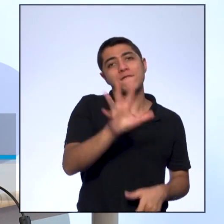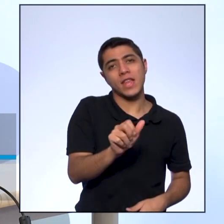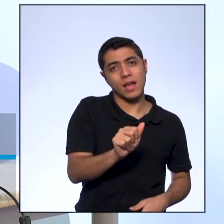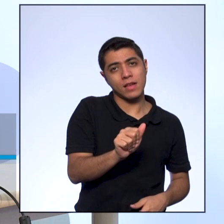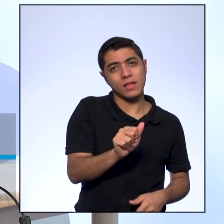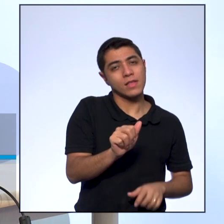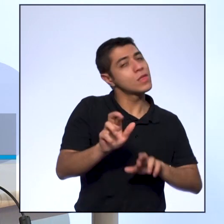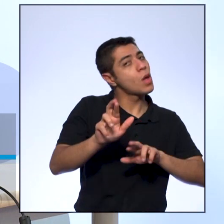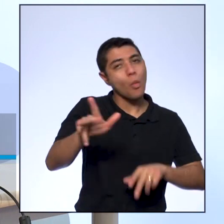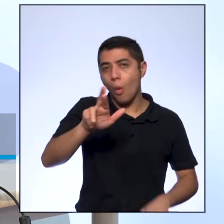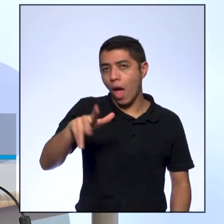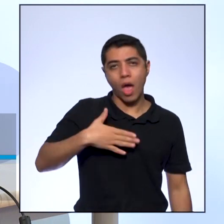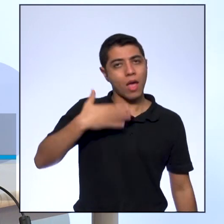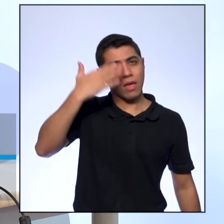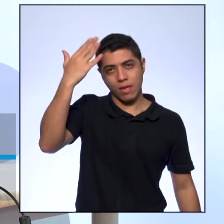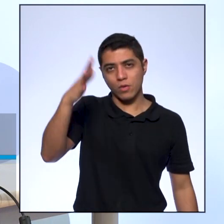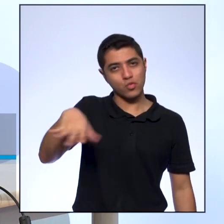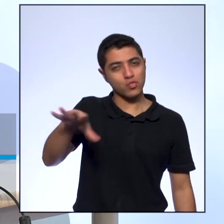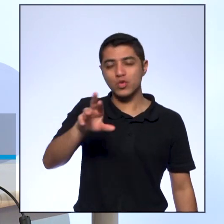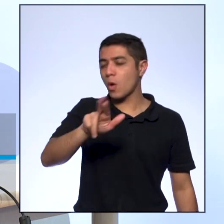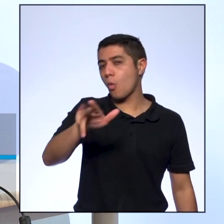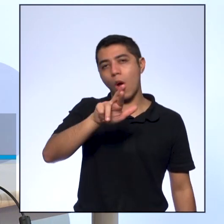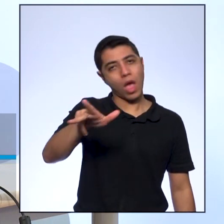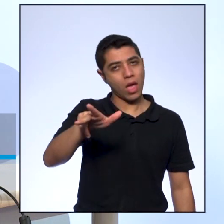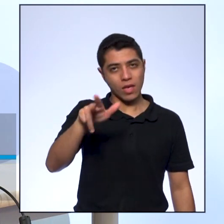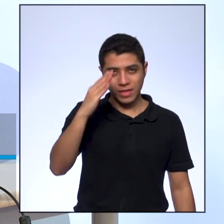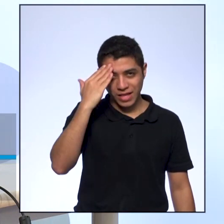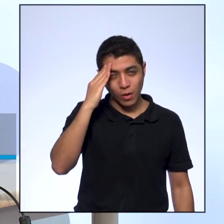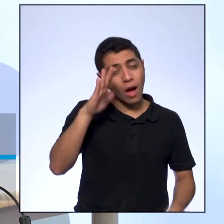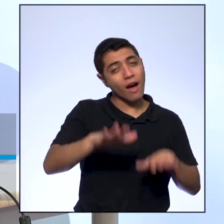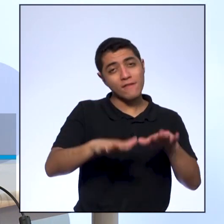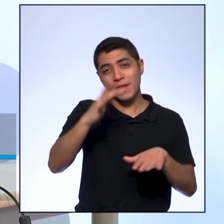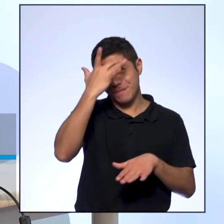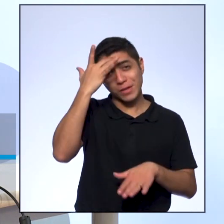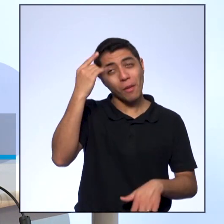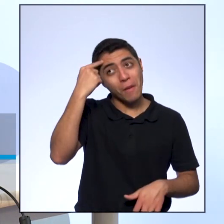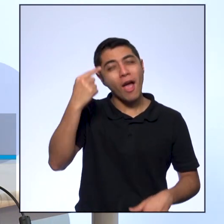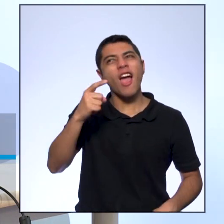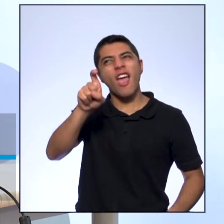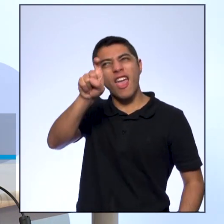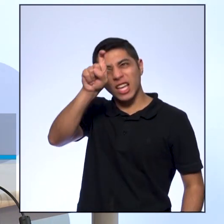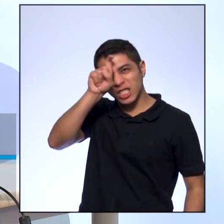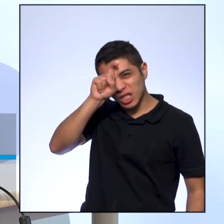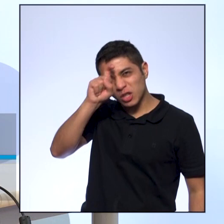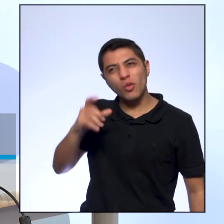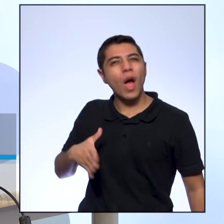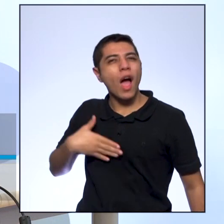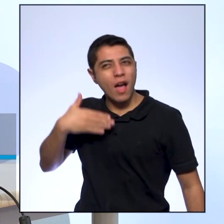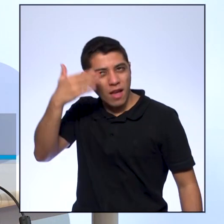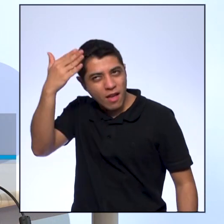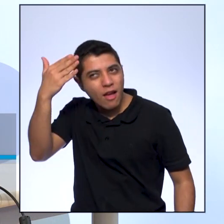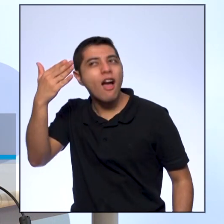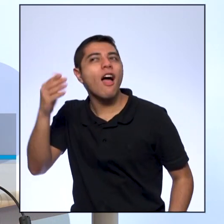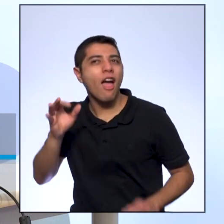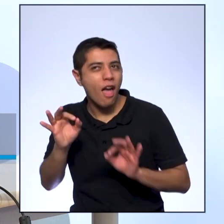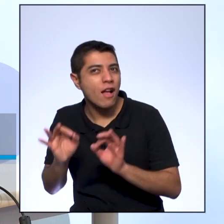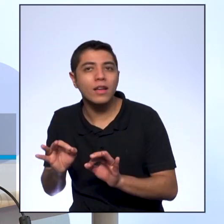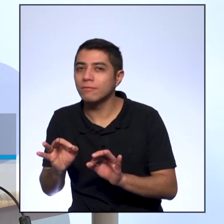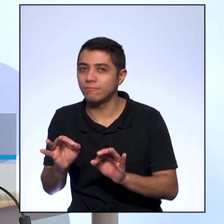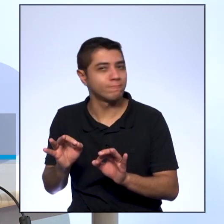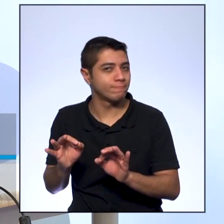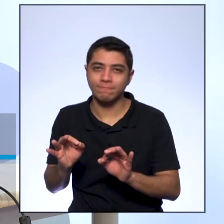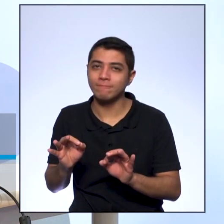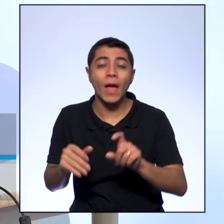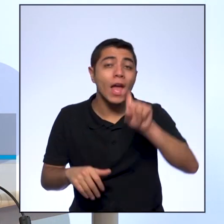que o Egito fica no Oriente Médio, mas não, ele fica no norte da África, tá? A gente até mostrou um mapinha lá na aula passada,